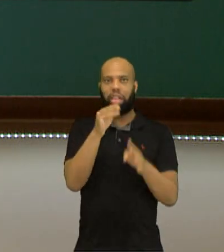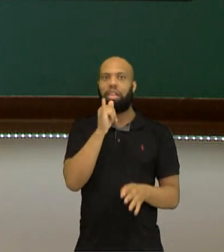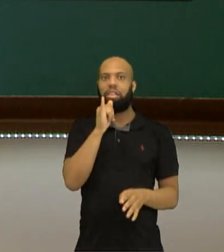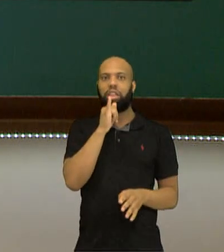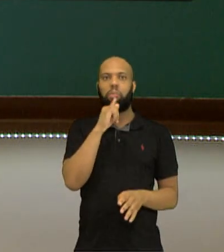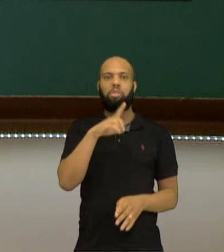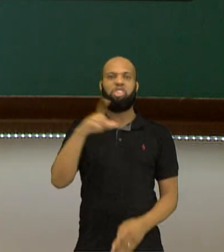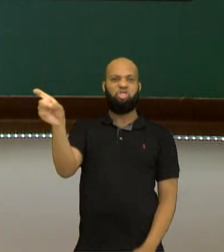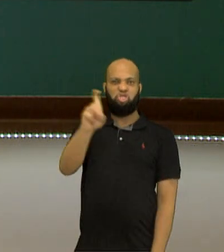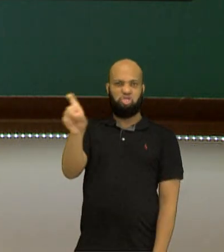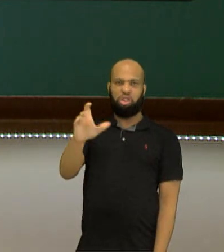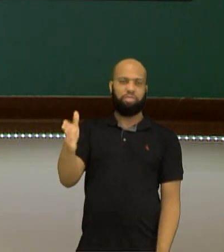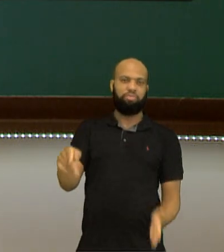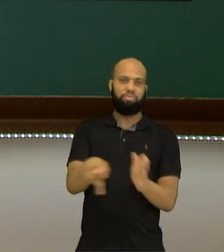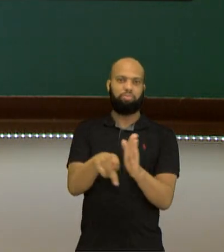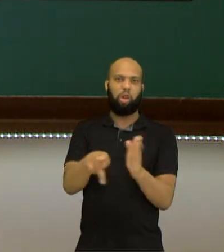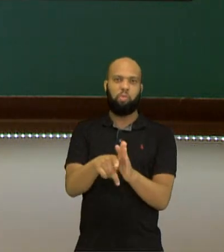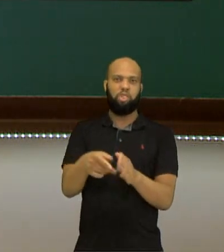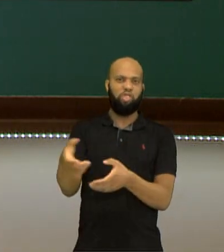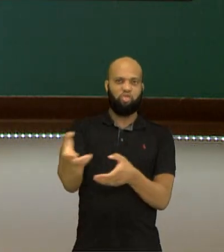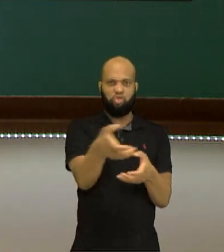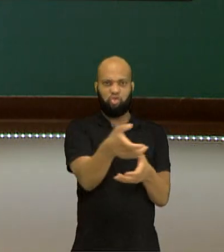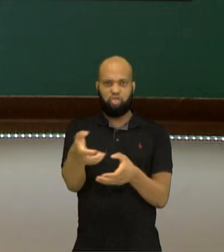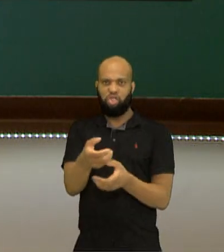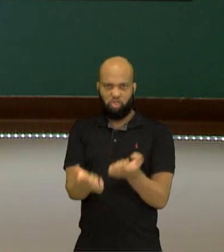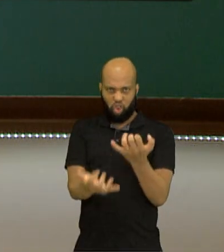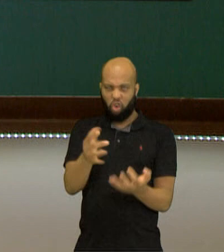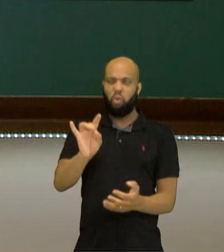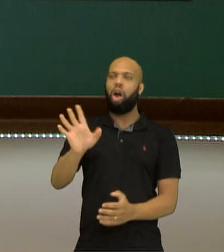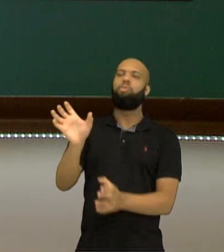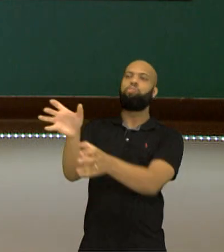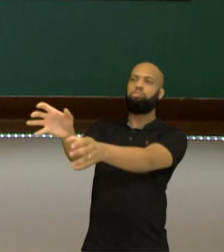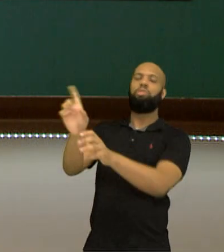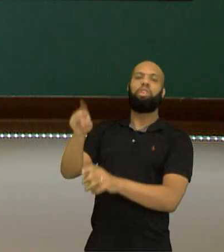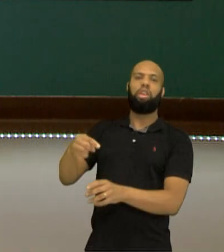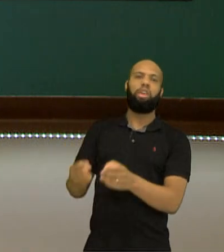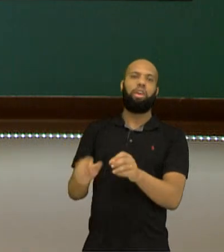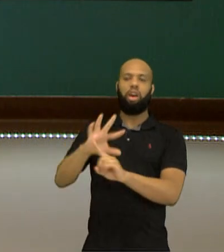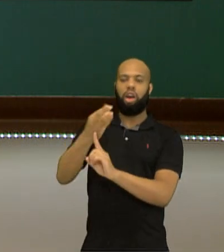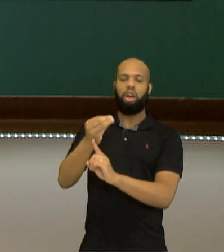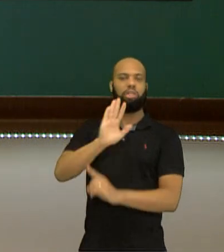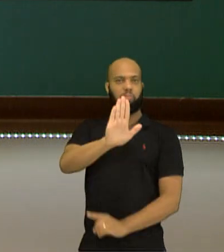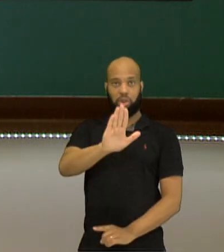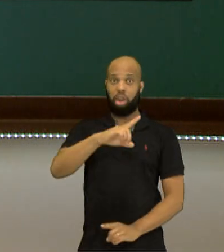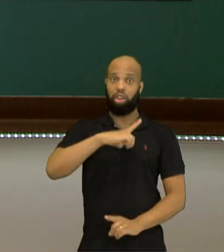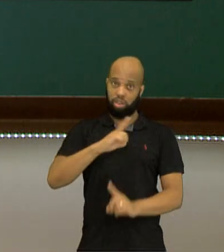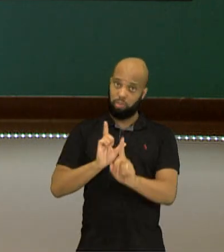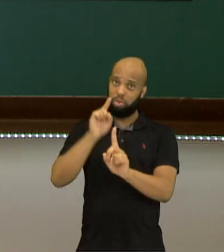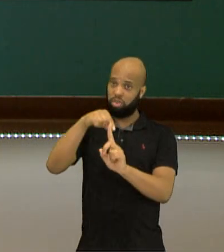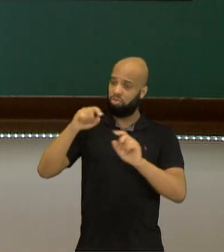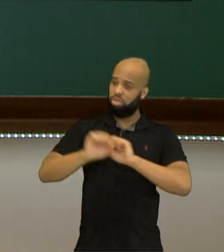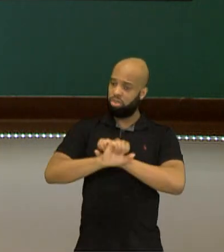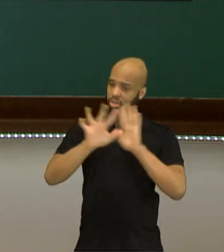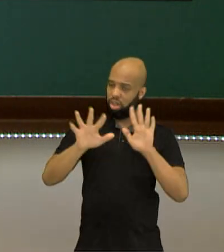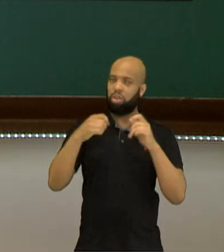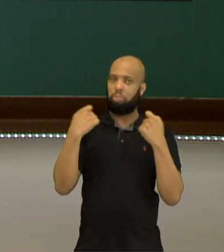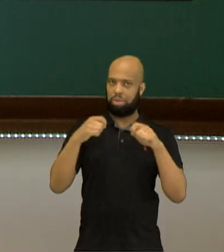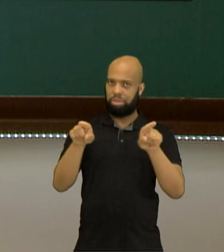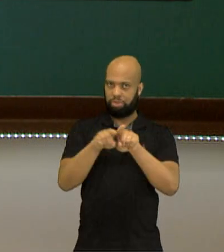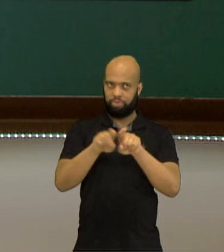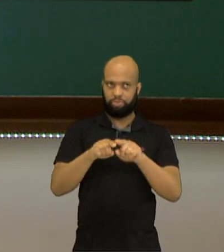extintor e colocar ele ali e dizer que é uma obra de arte. Não, tem que ter um conceito, tem que ter uma ideia, tem que ter uma intenção, tá? Ficou a